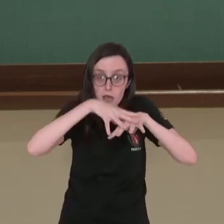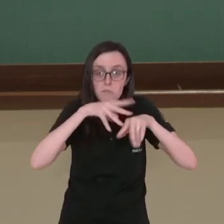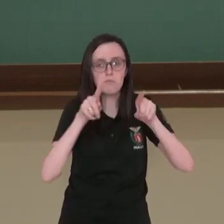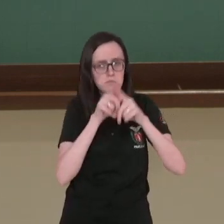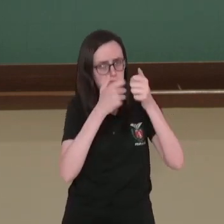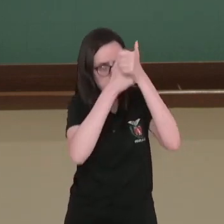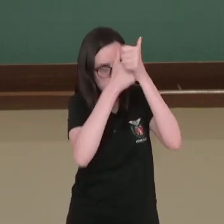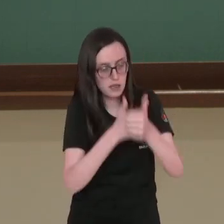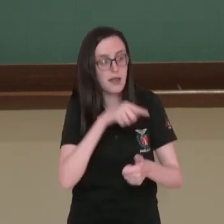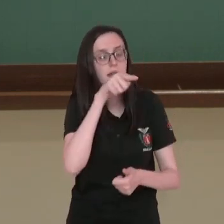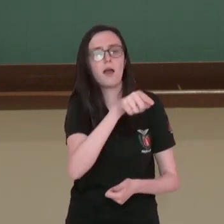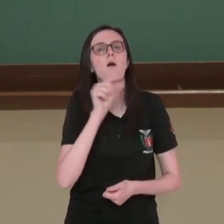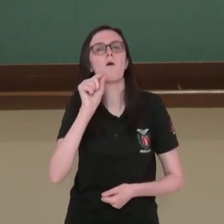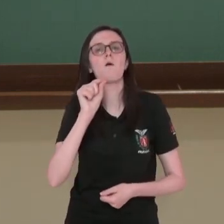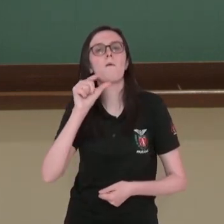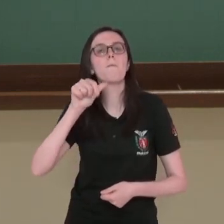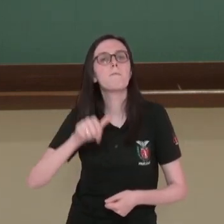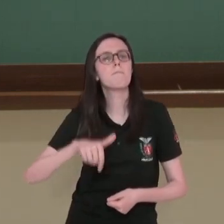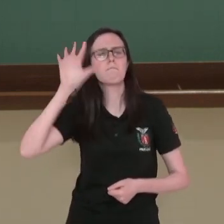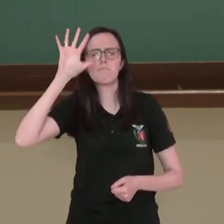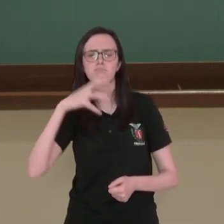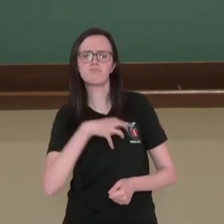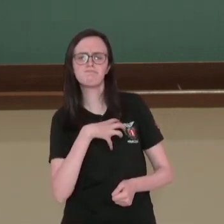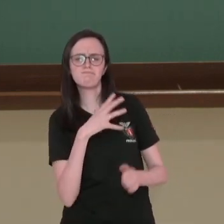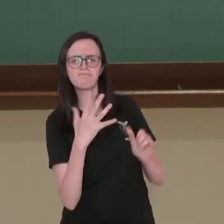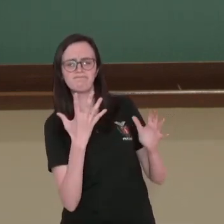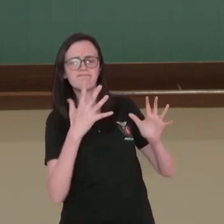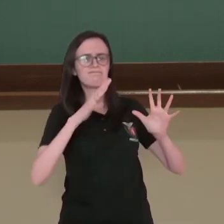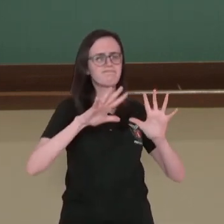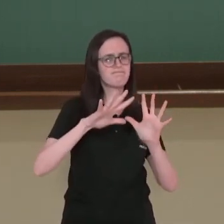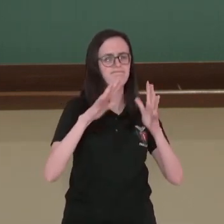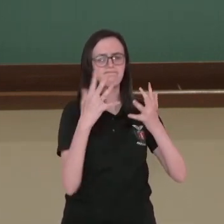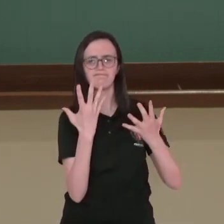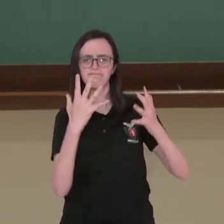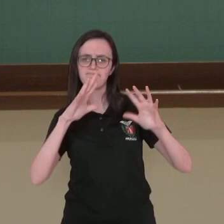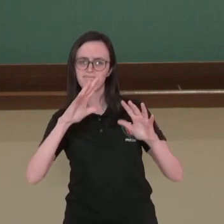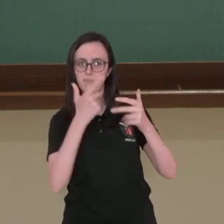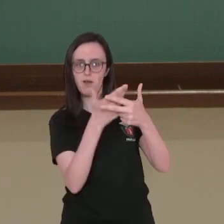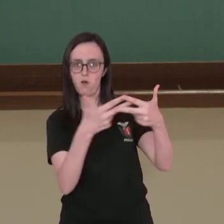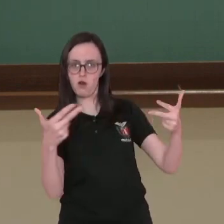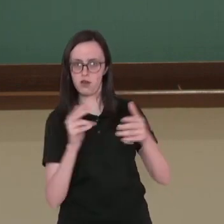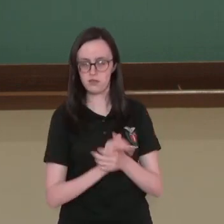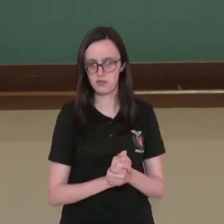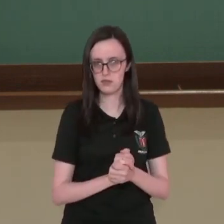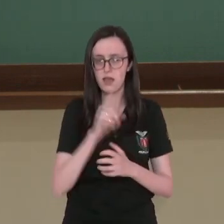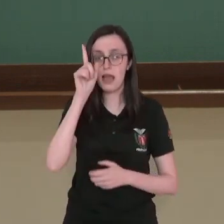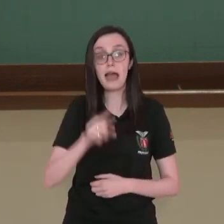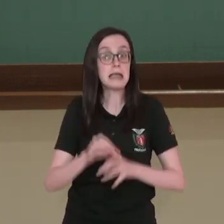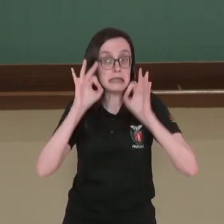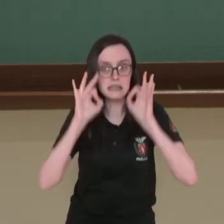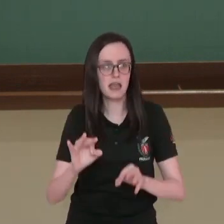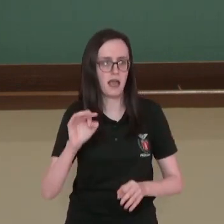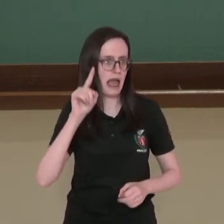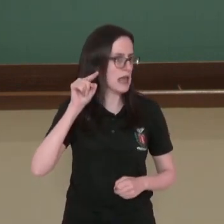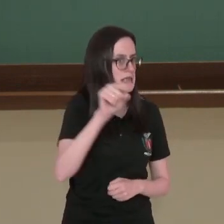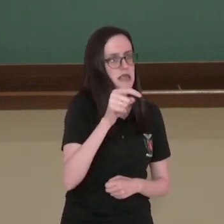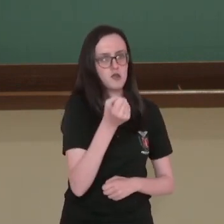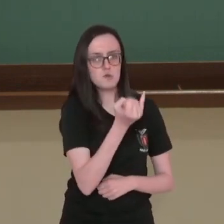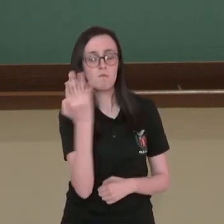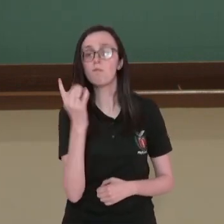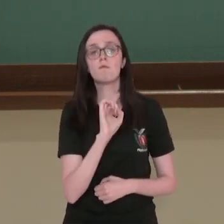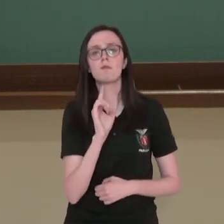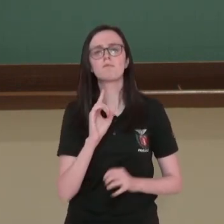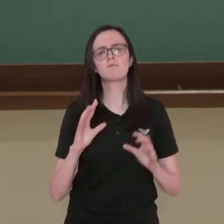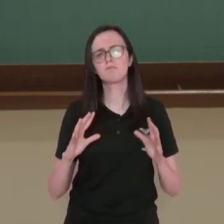que serve para você ter uma estimativa do valor de uma medida. Ele é um valor estimado, não é um valor exato, ele é um